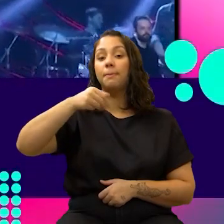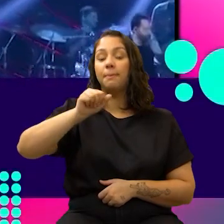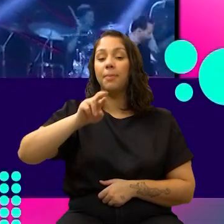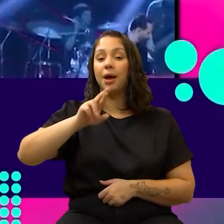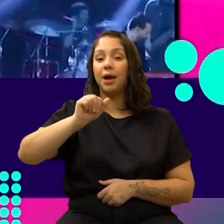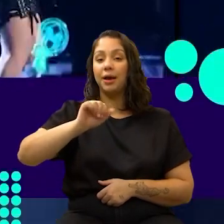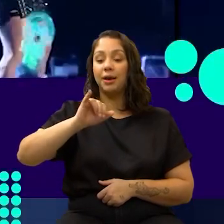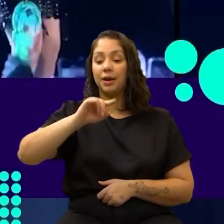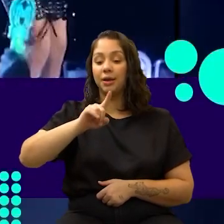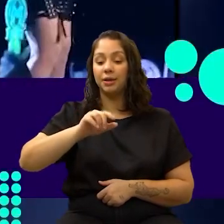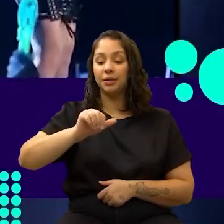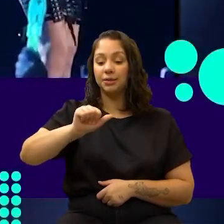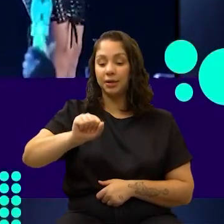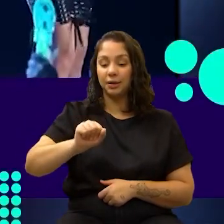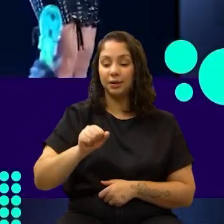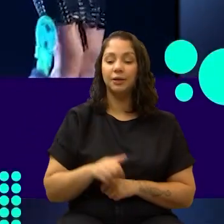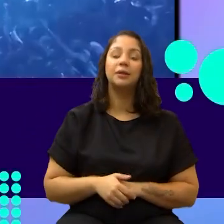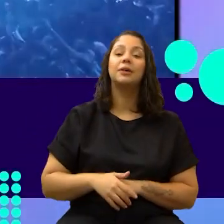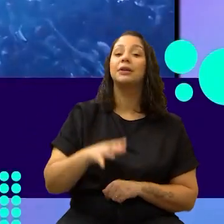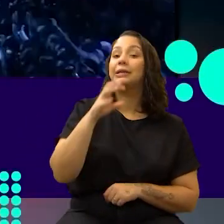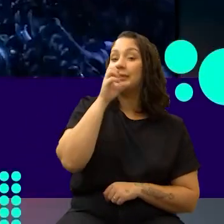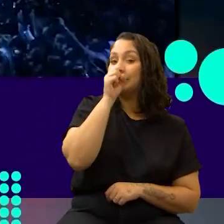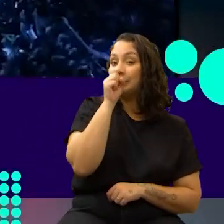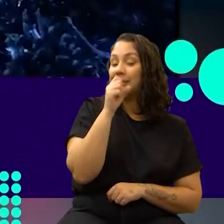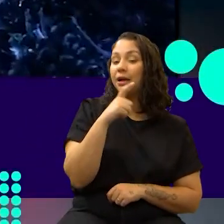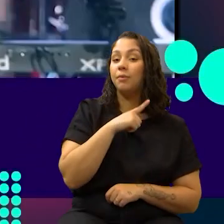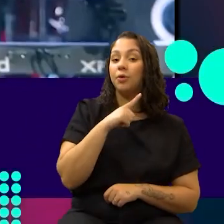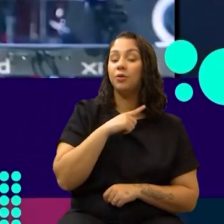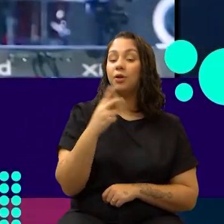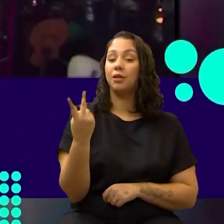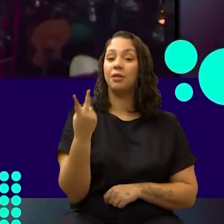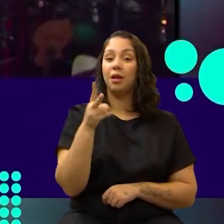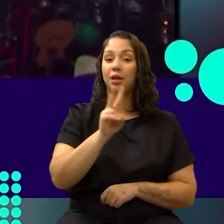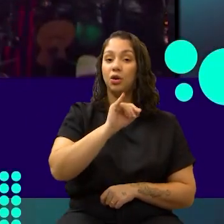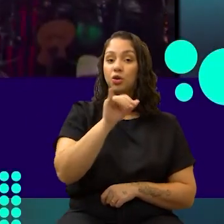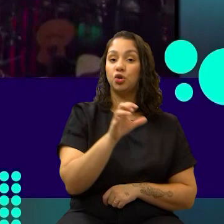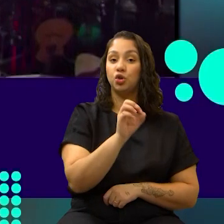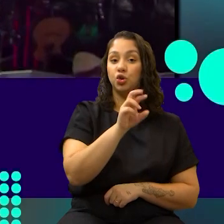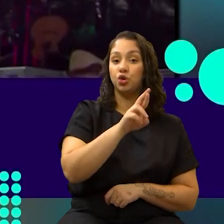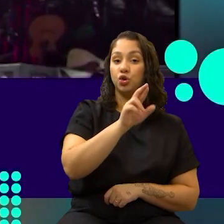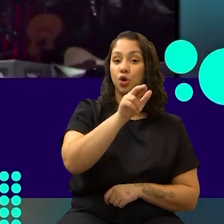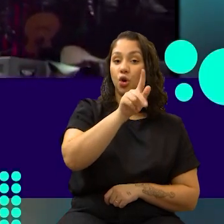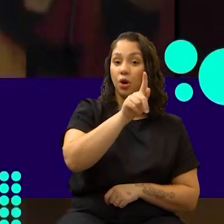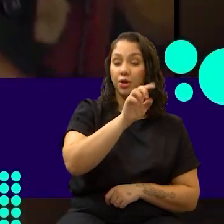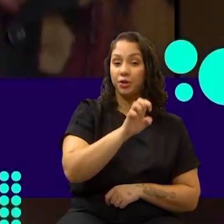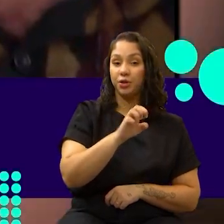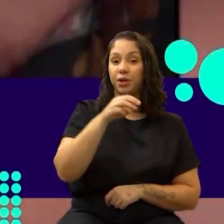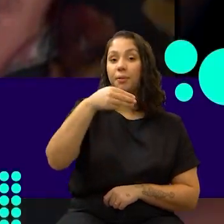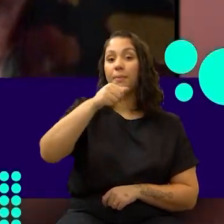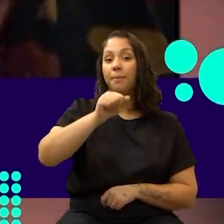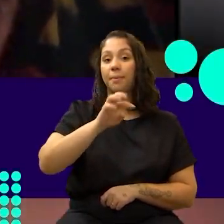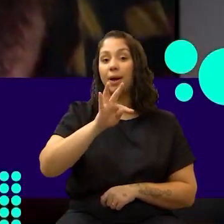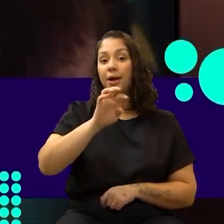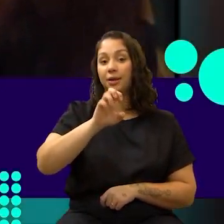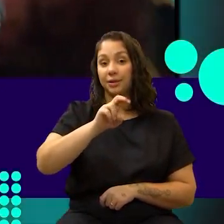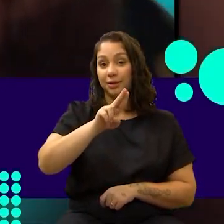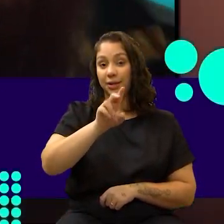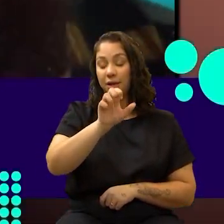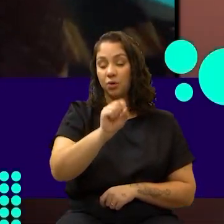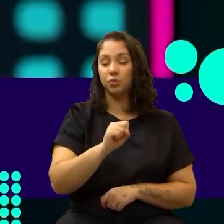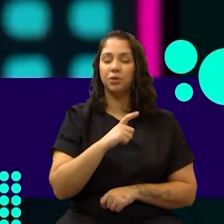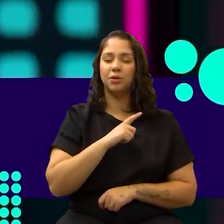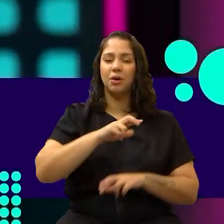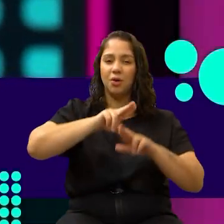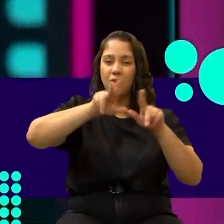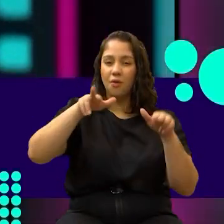Maraíza, Luan Santana e o Clã se apresentam na festa. No sábado também tem a dupla Jorge Matheus, Cleiton